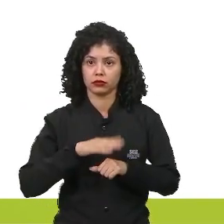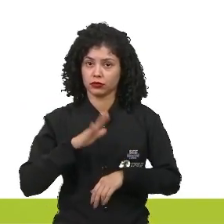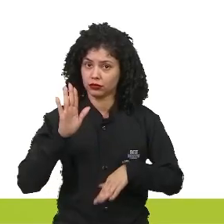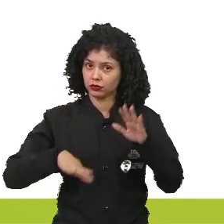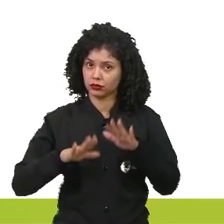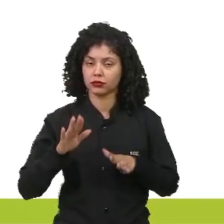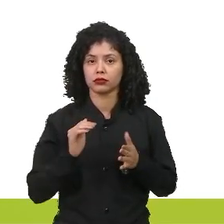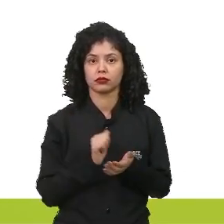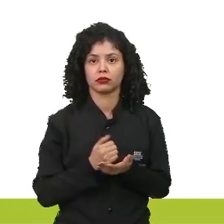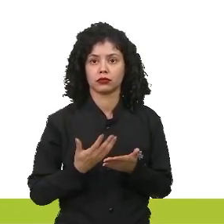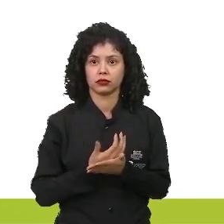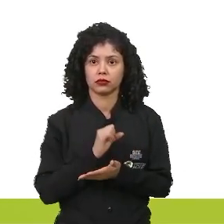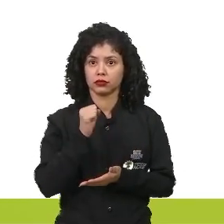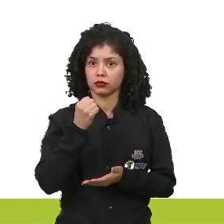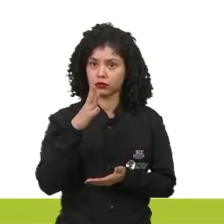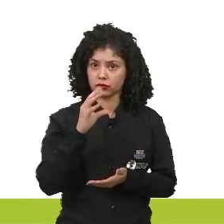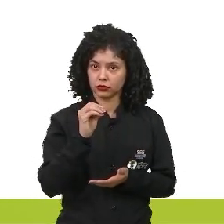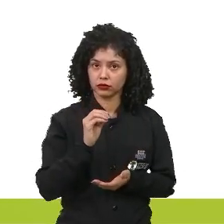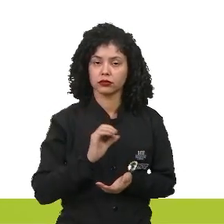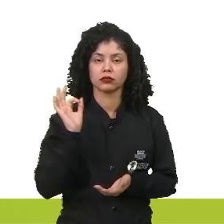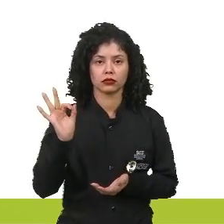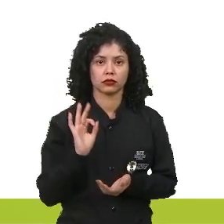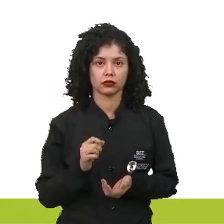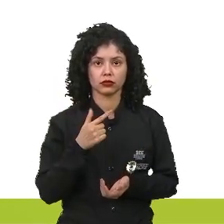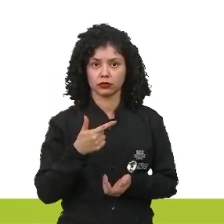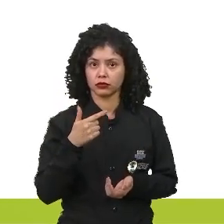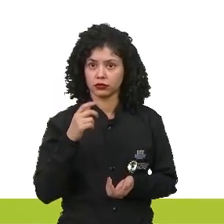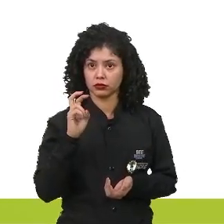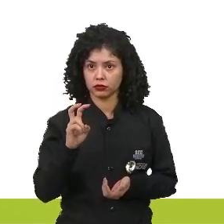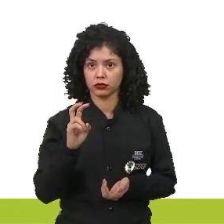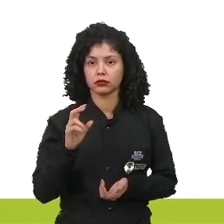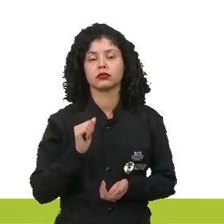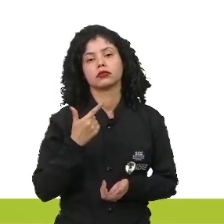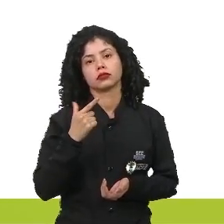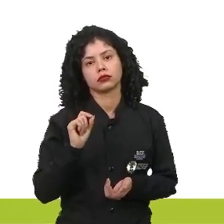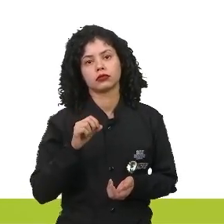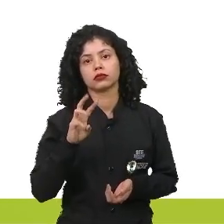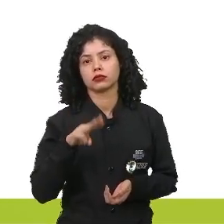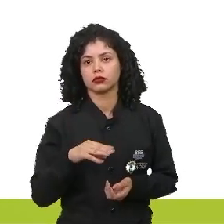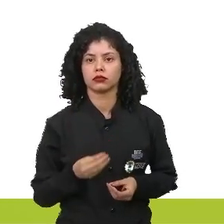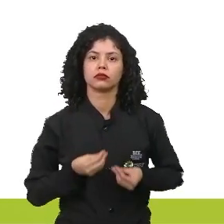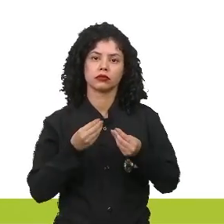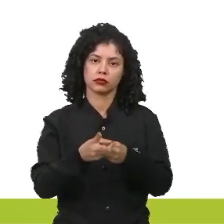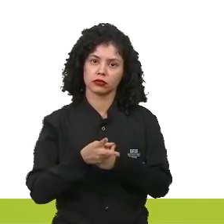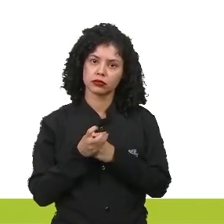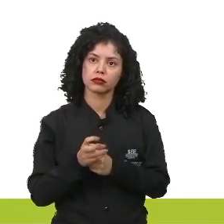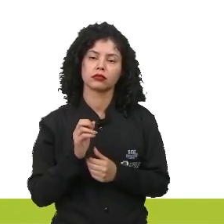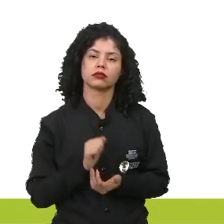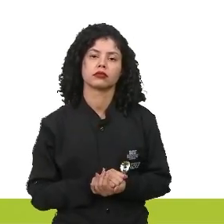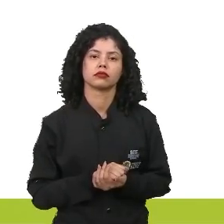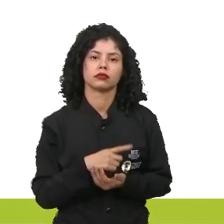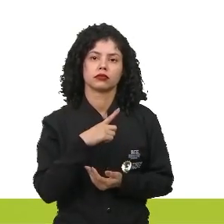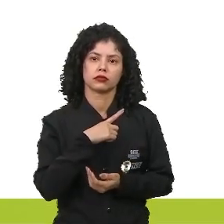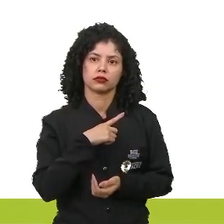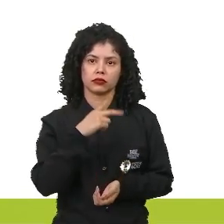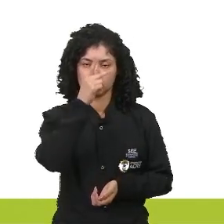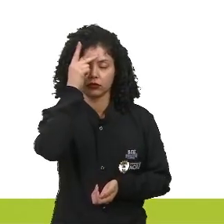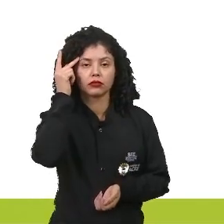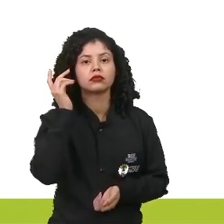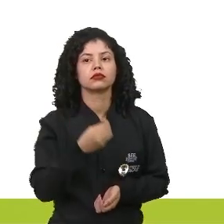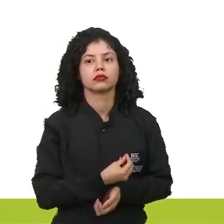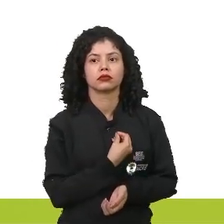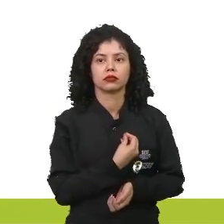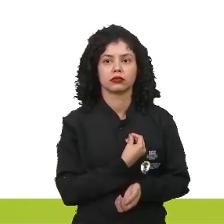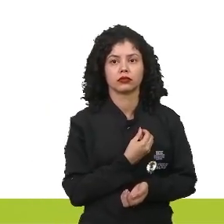Muitas vezes eles tiravam 80% e só entregavam 20% para quem extraiu o ouro, né? Para aquela pessoa que vivia na